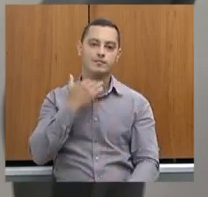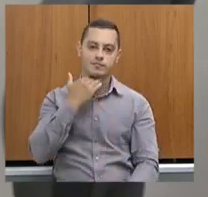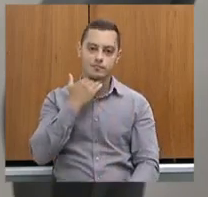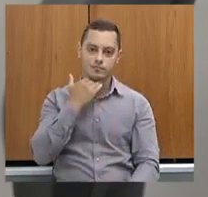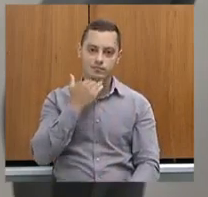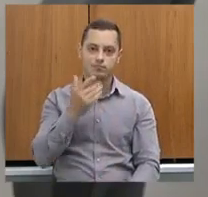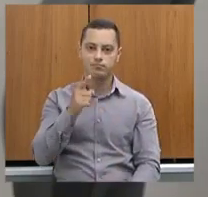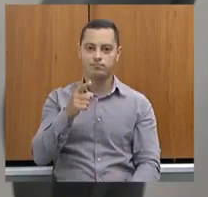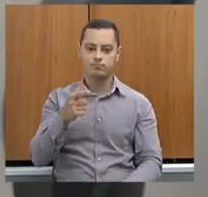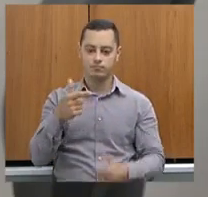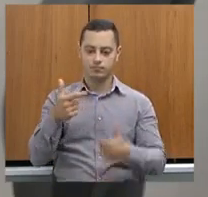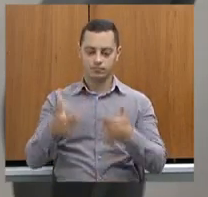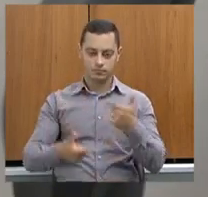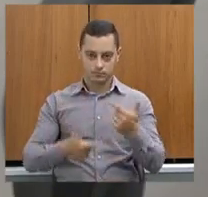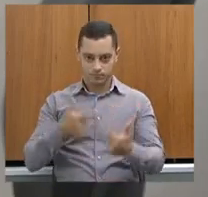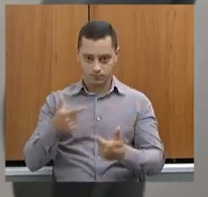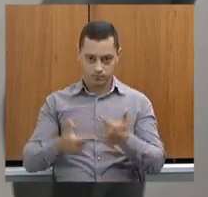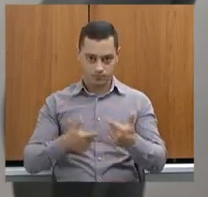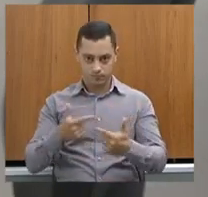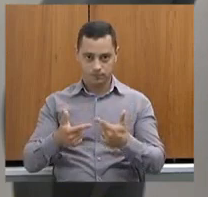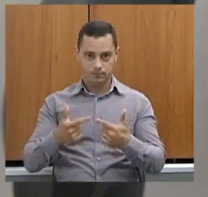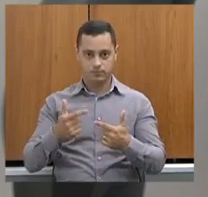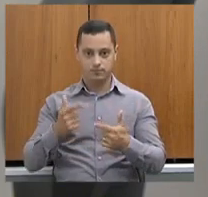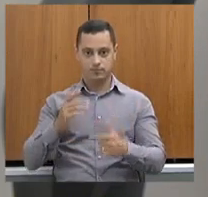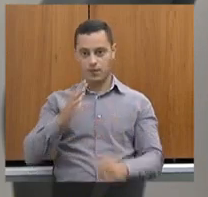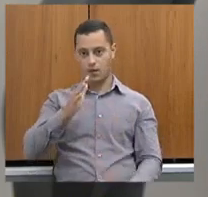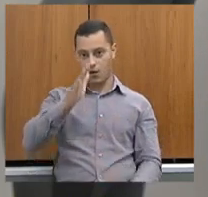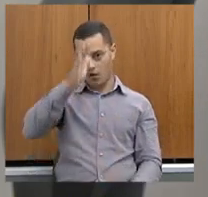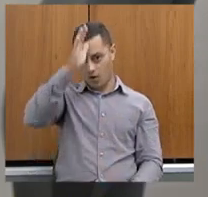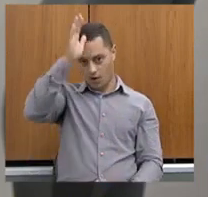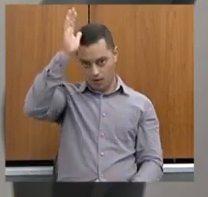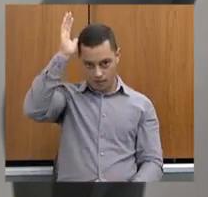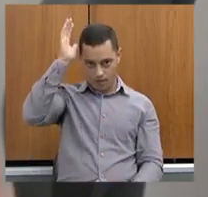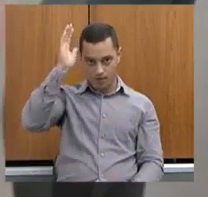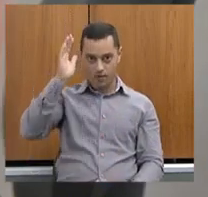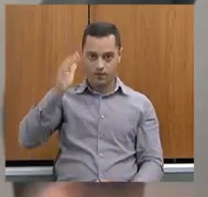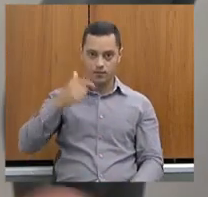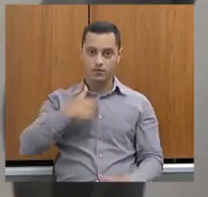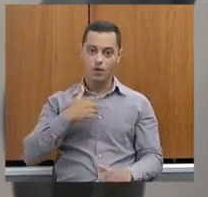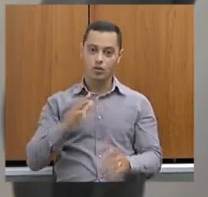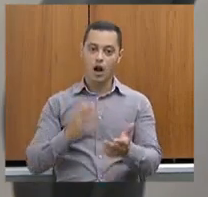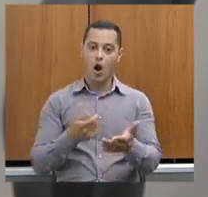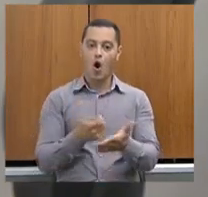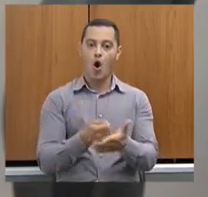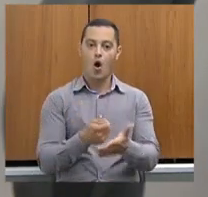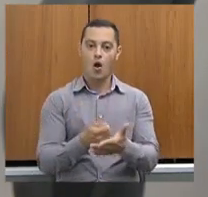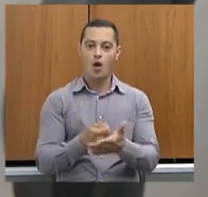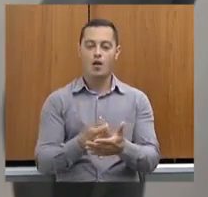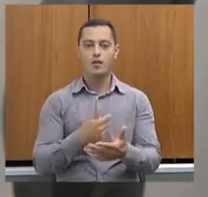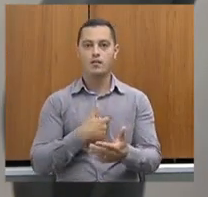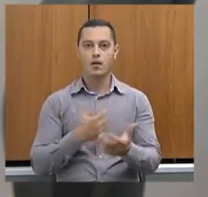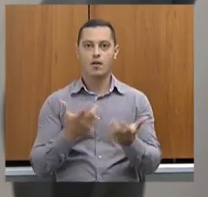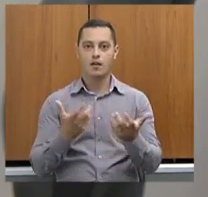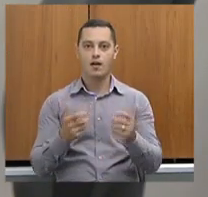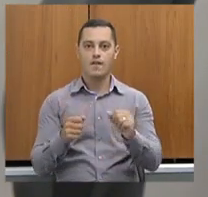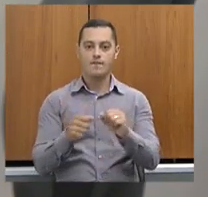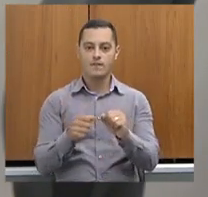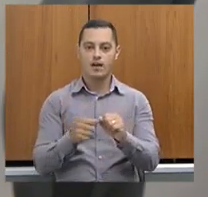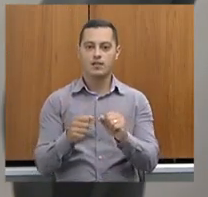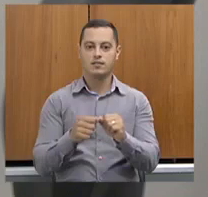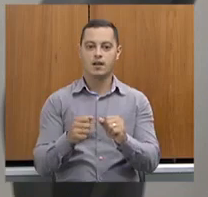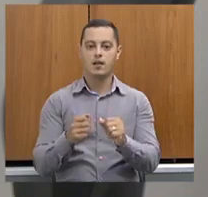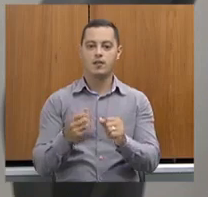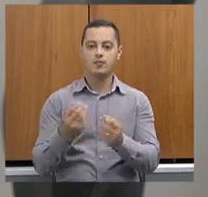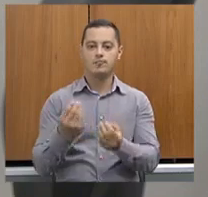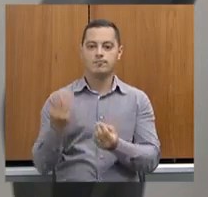esse brilhante trabalho do bombeiro eu mesmo aqui cobrei do senhor falou Comandante quero fazer entrega das unidades de